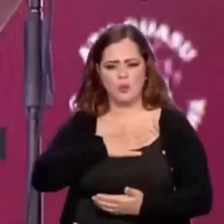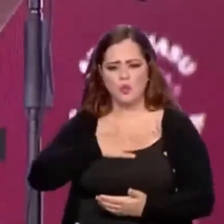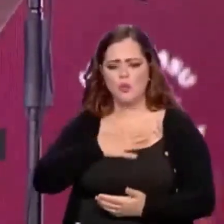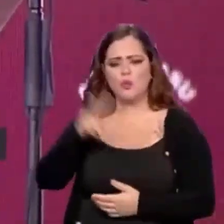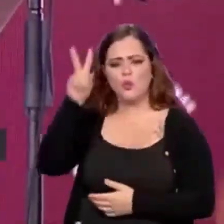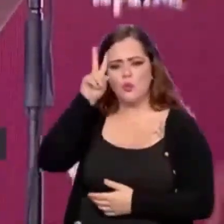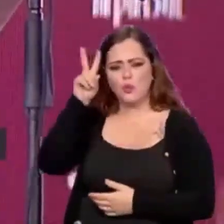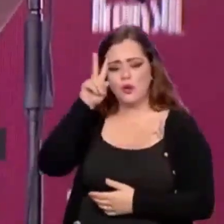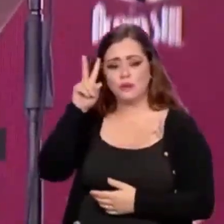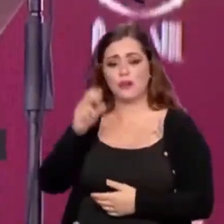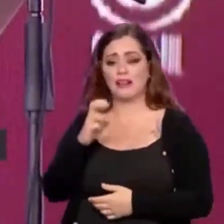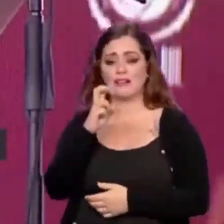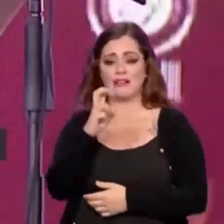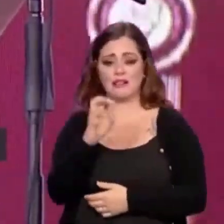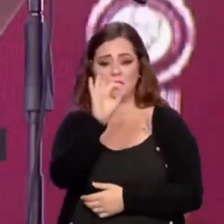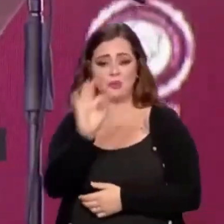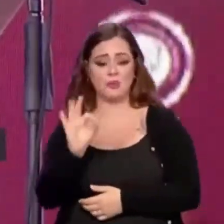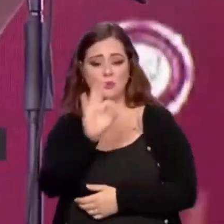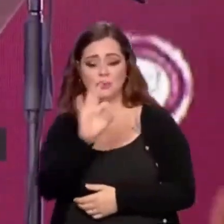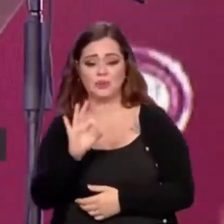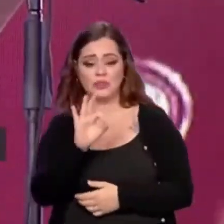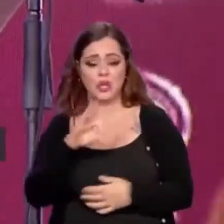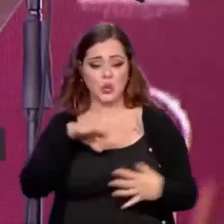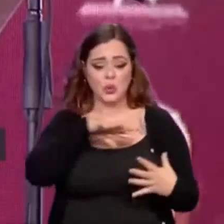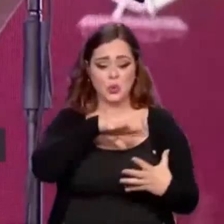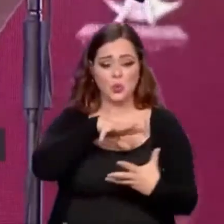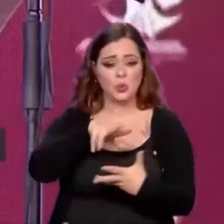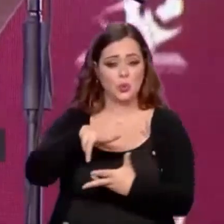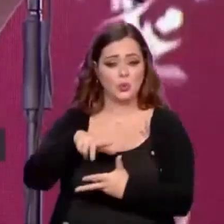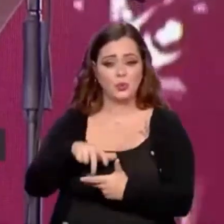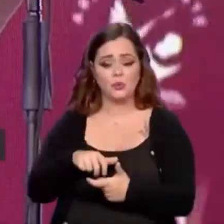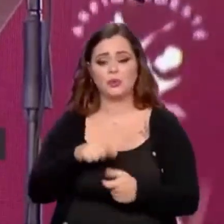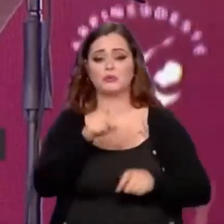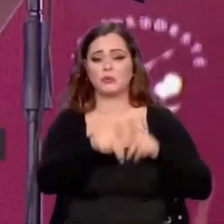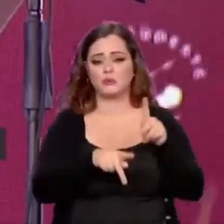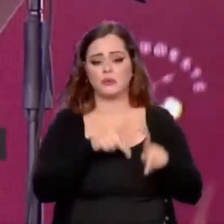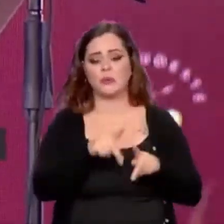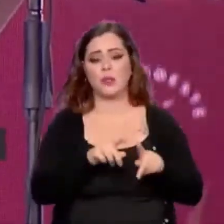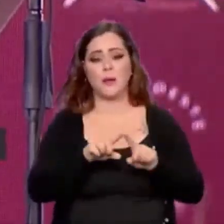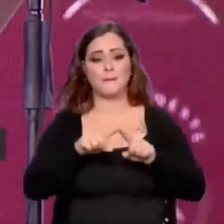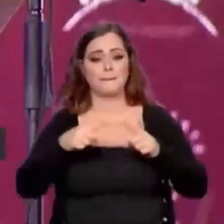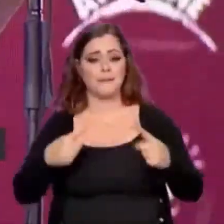representamos somente 5% da população mundial, mas protegemos